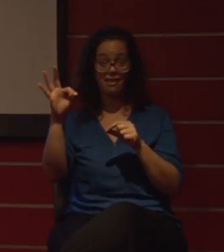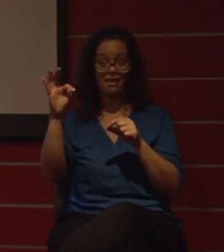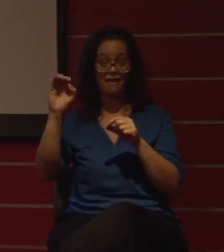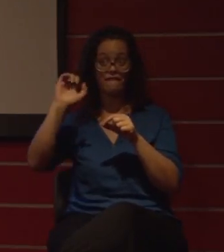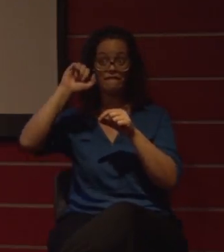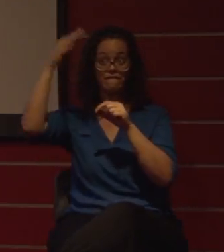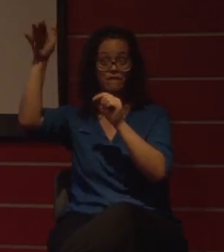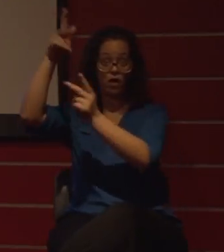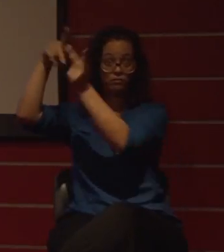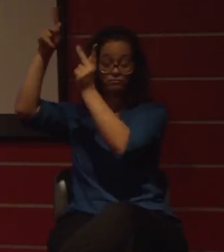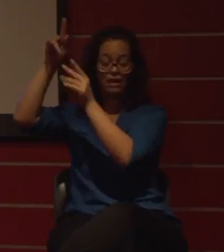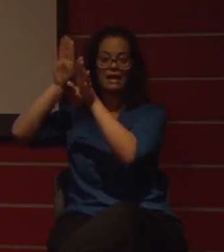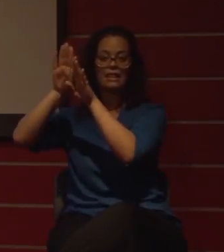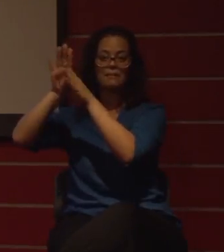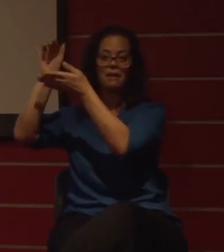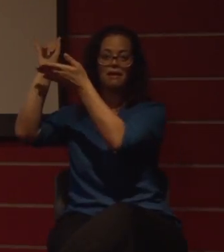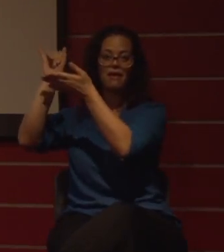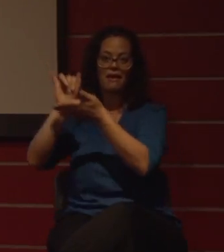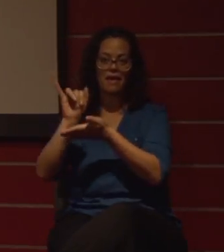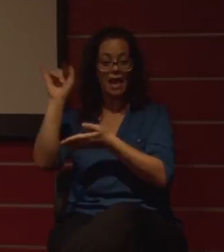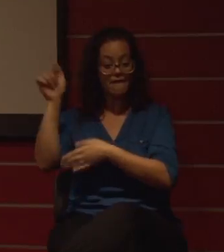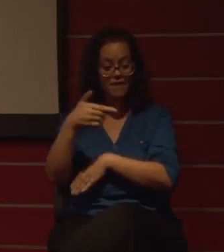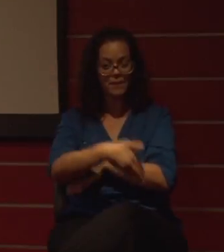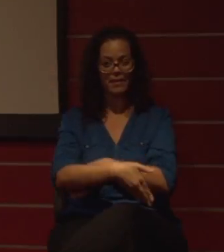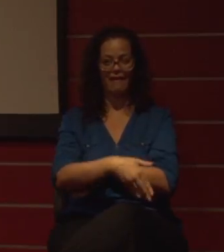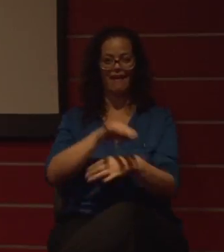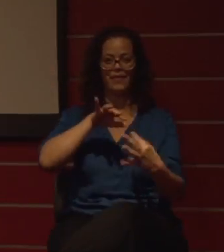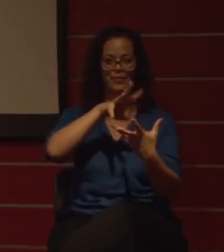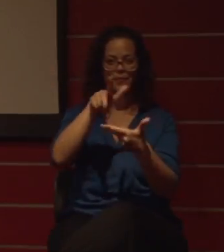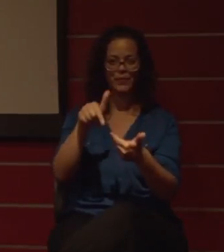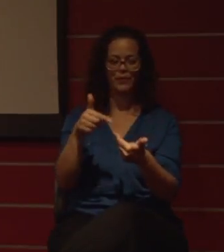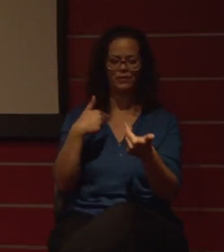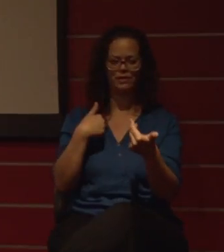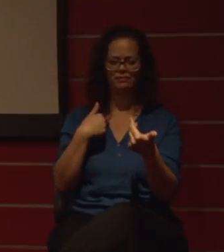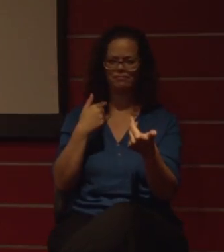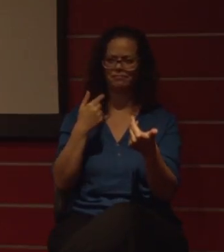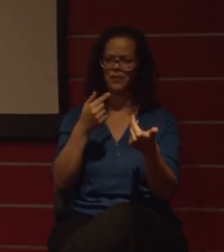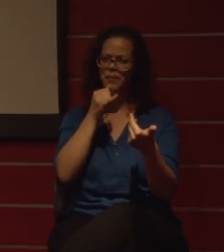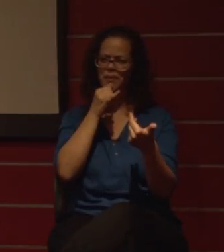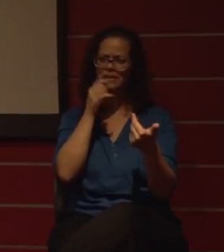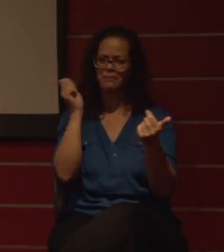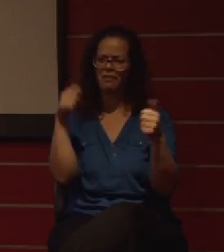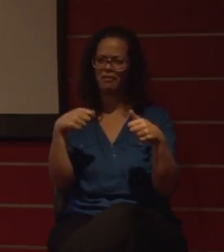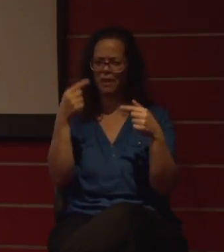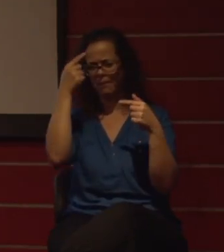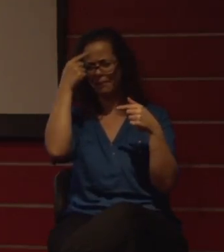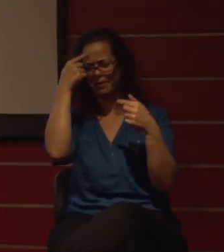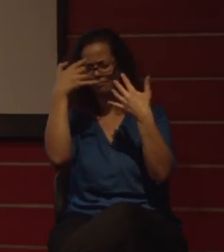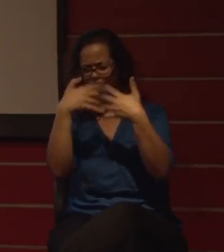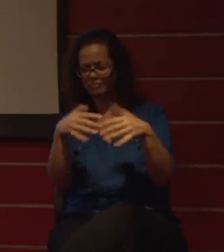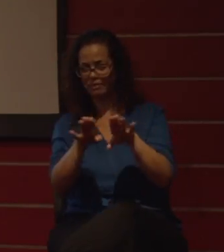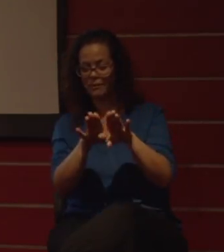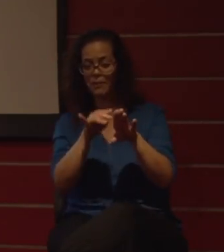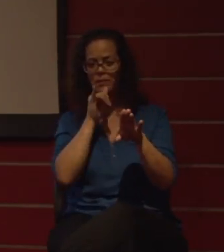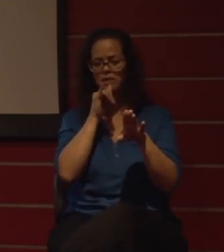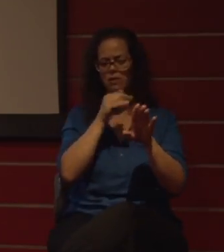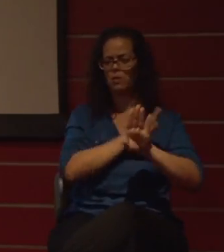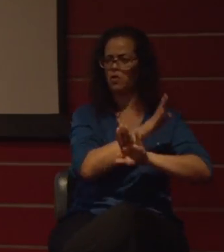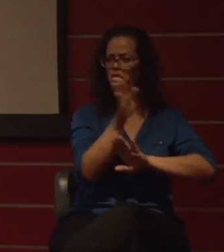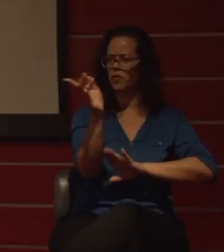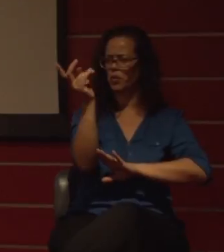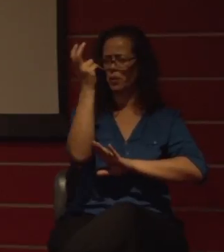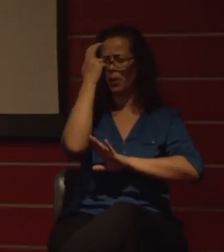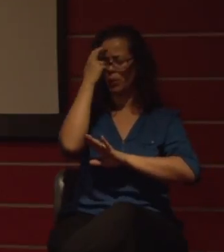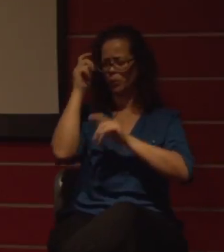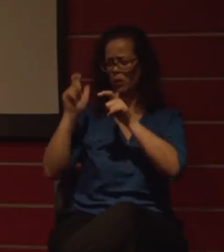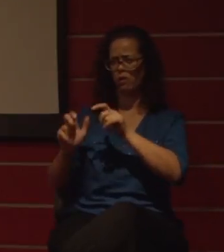também Imigrante né Eu acho que dá para fazer essa ligação você chegar numa cultura que é completamente diferente da